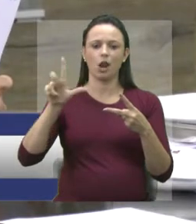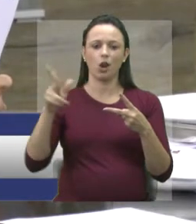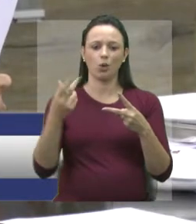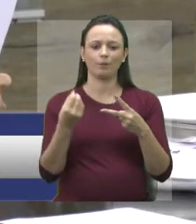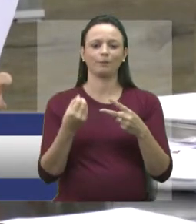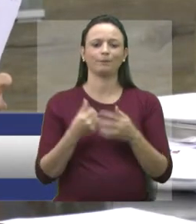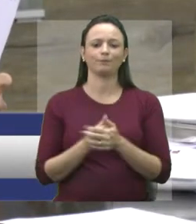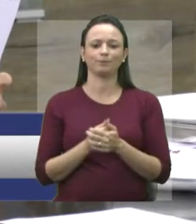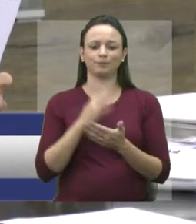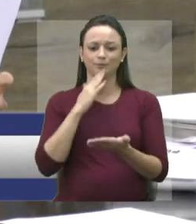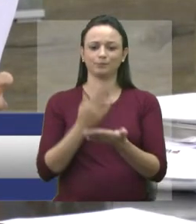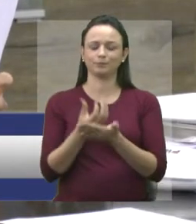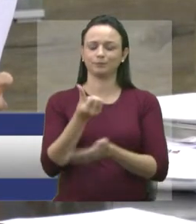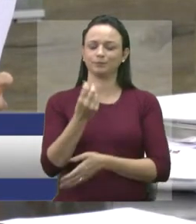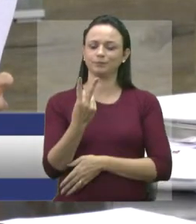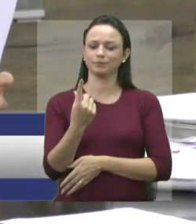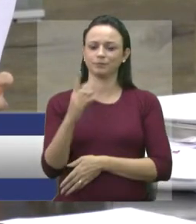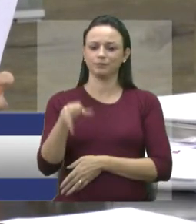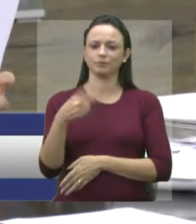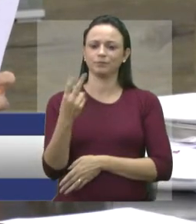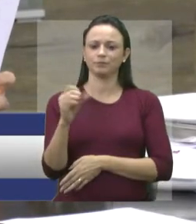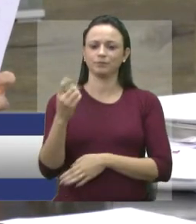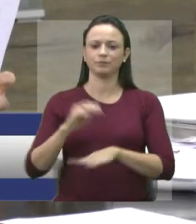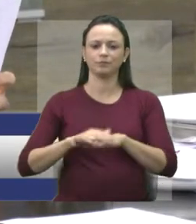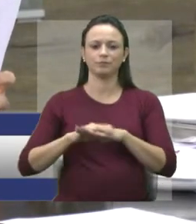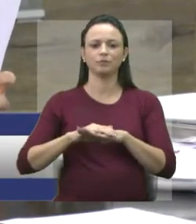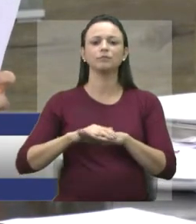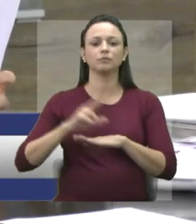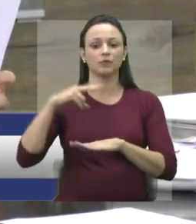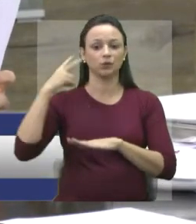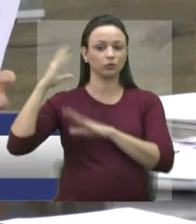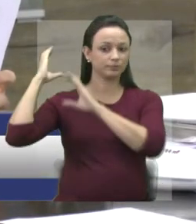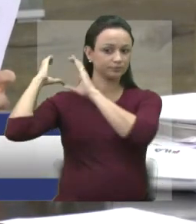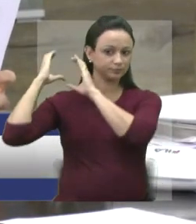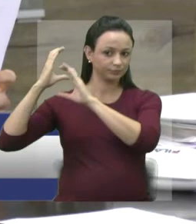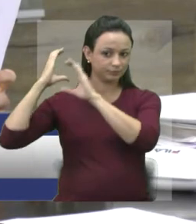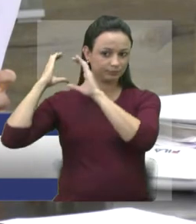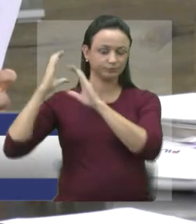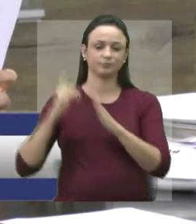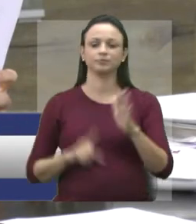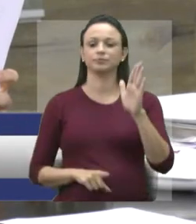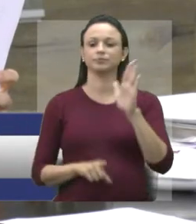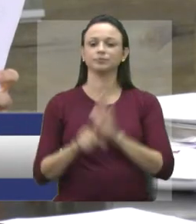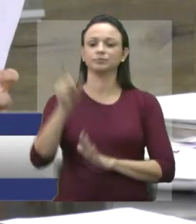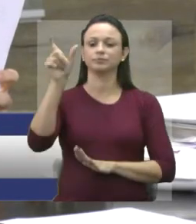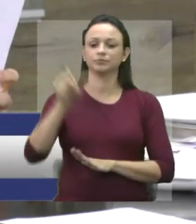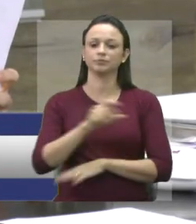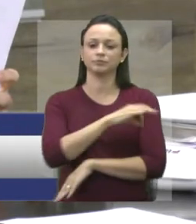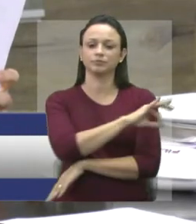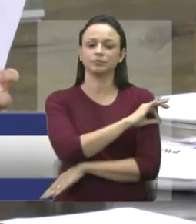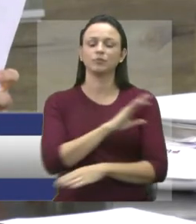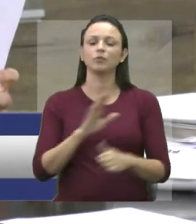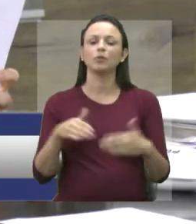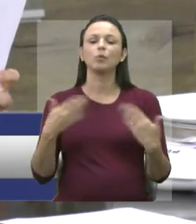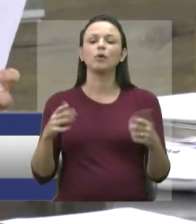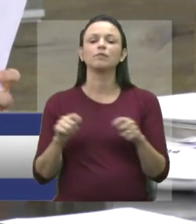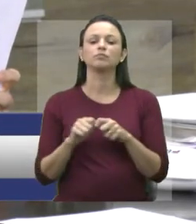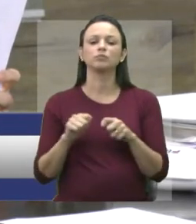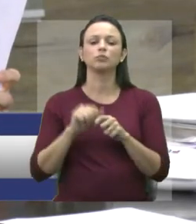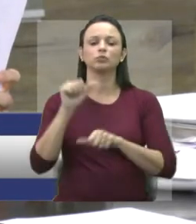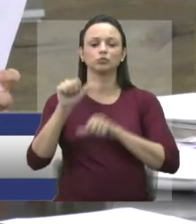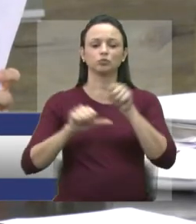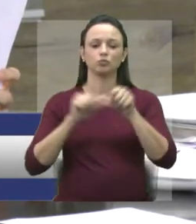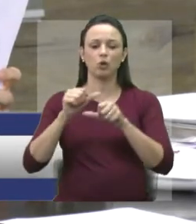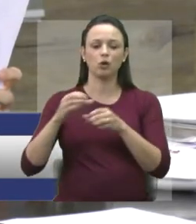Requerimento 621/2019, autoria vereador Tito Coloneto. Indagando ao senhor prefeito municipal, quando será efetuada a troca